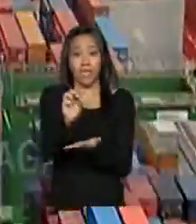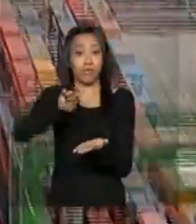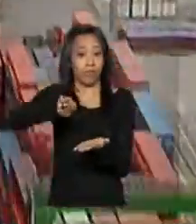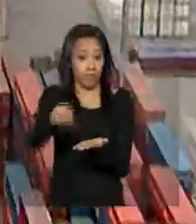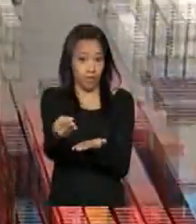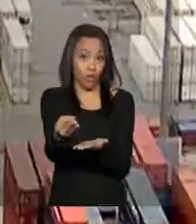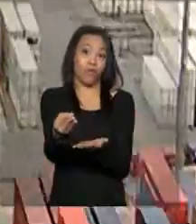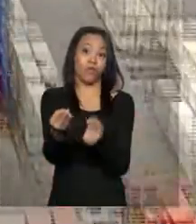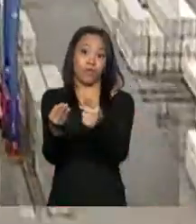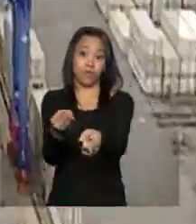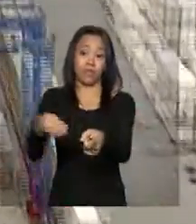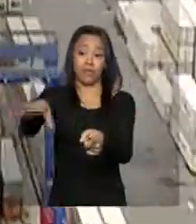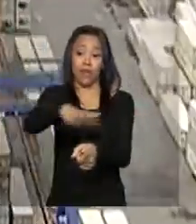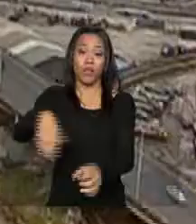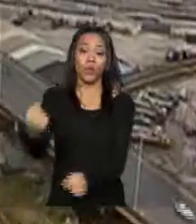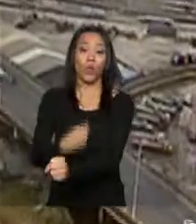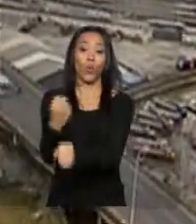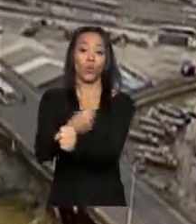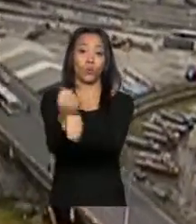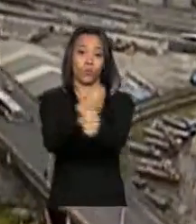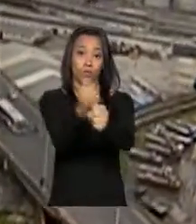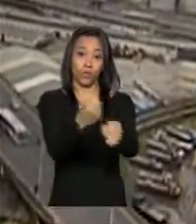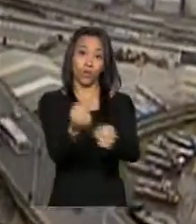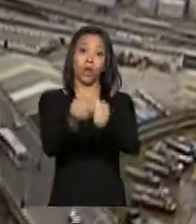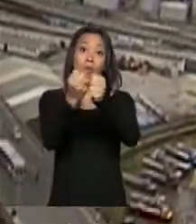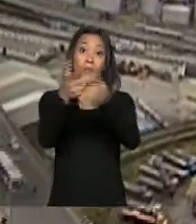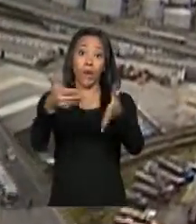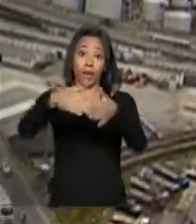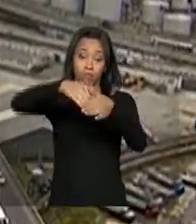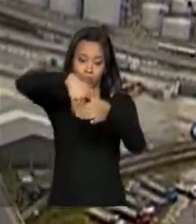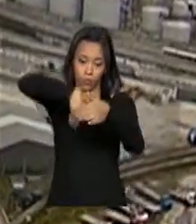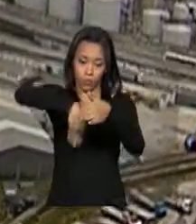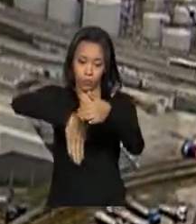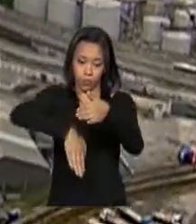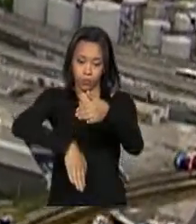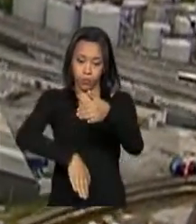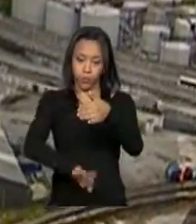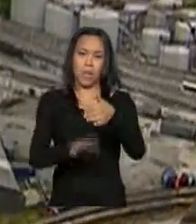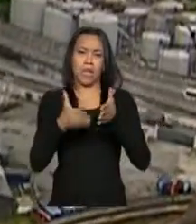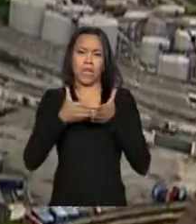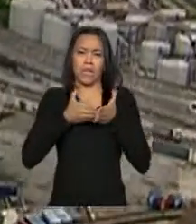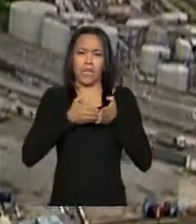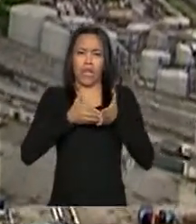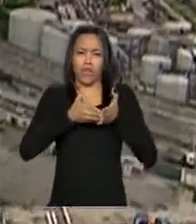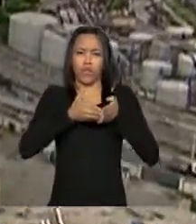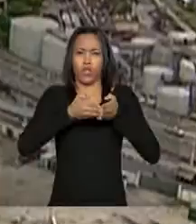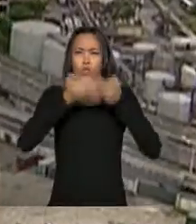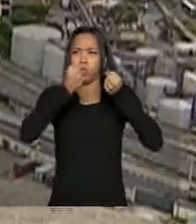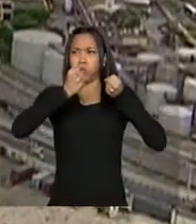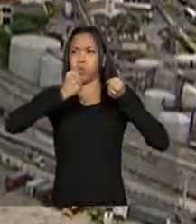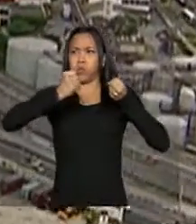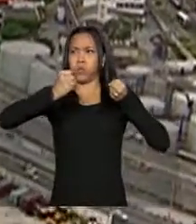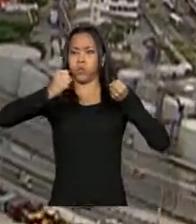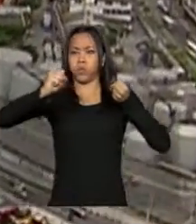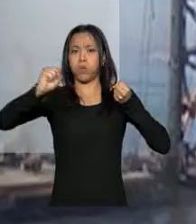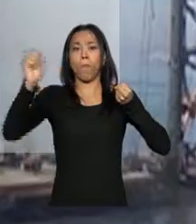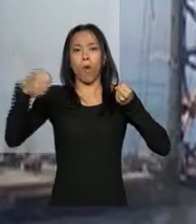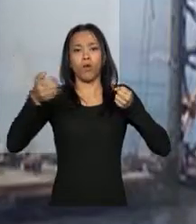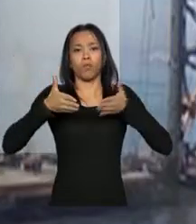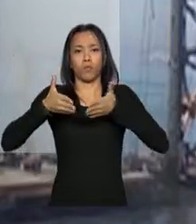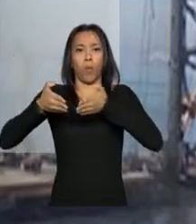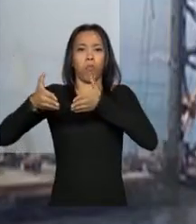ou seja, em obras para aumentar a profundidade do mar e permitir que navios maiores com mais cargas possam